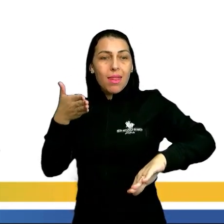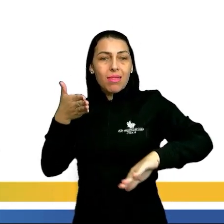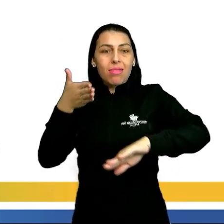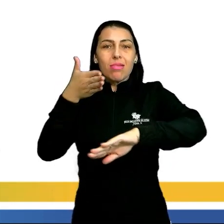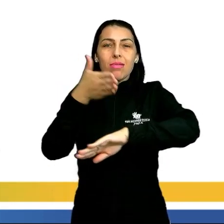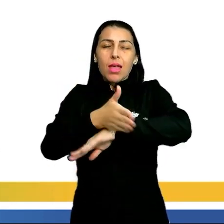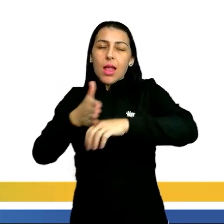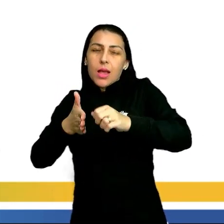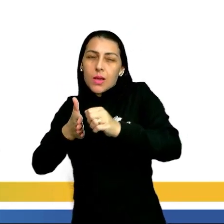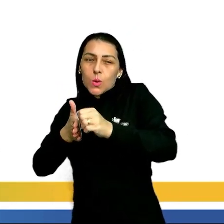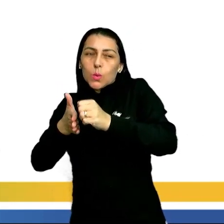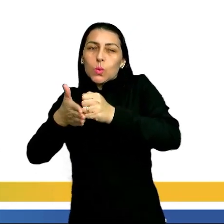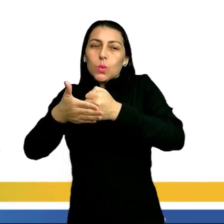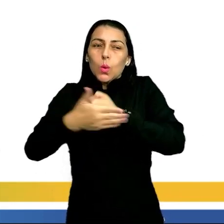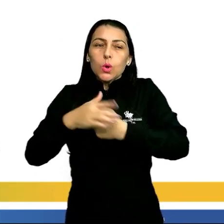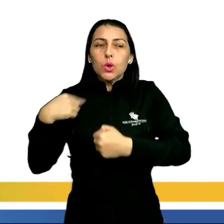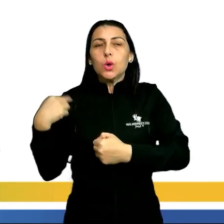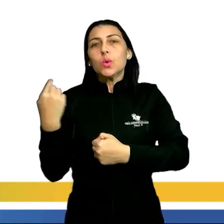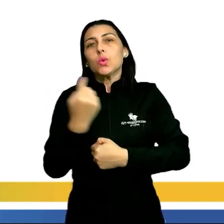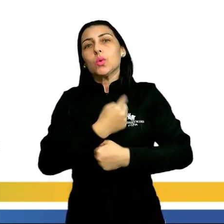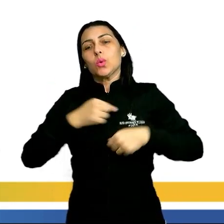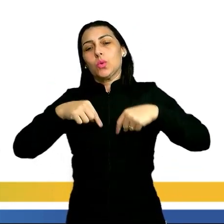à noite, ele entra